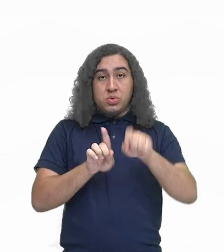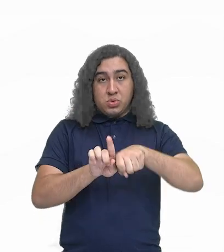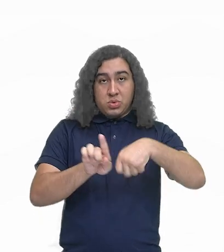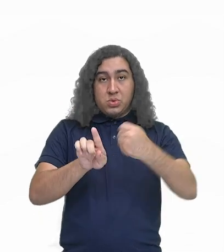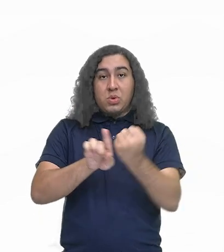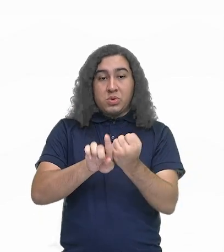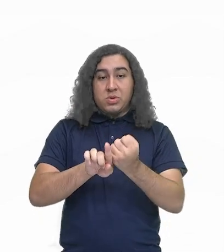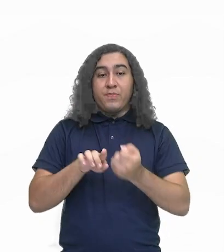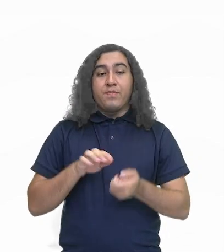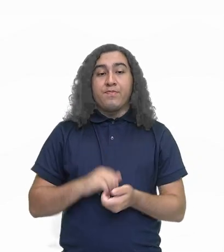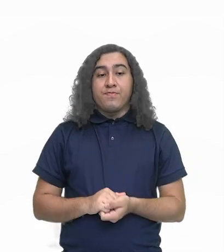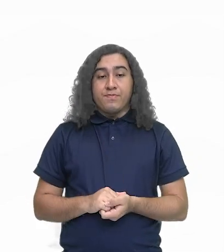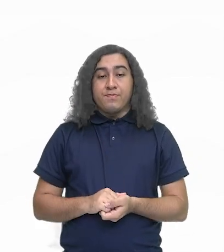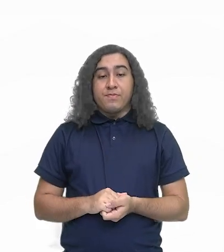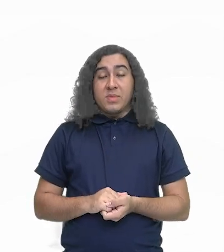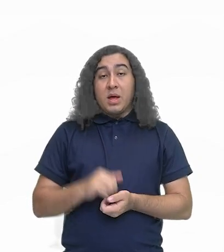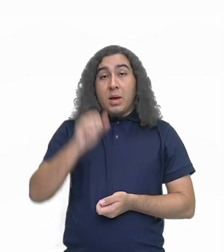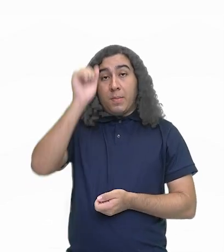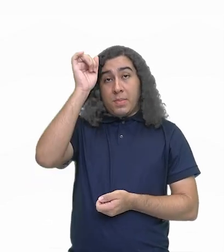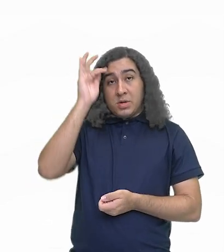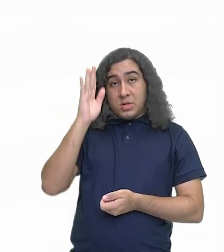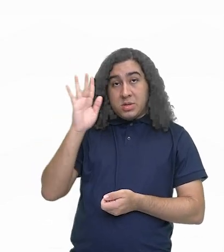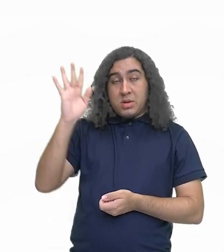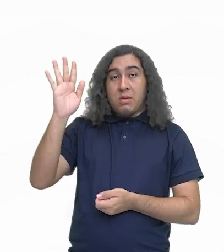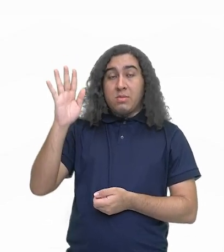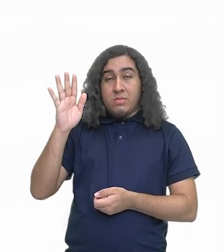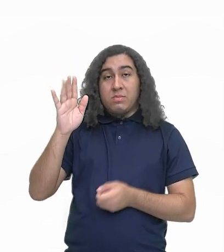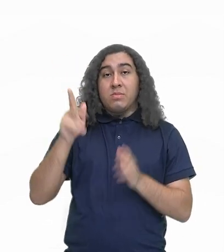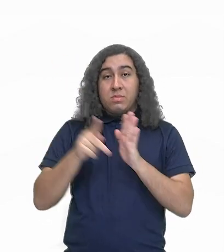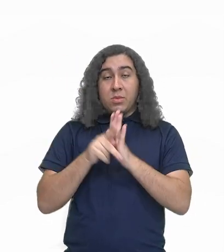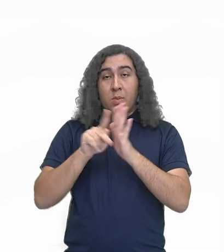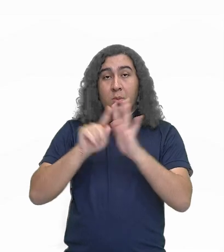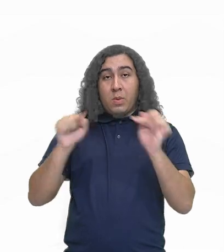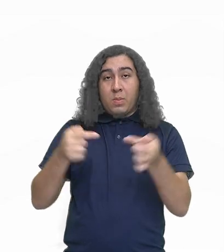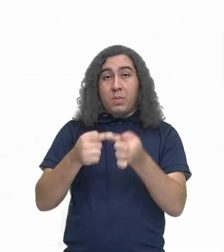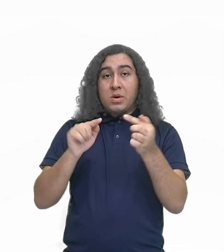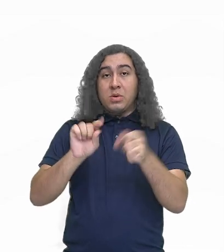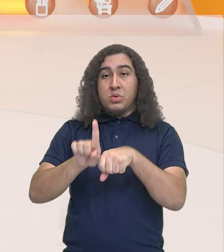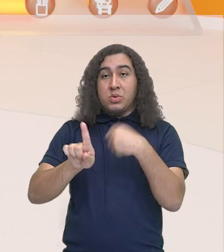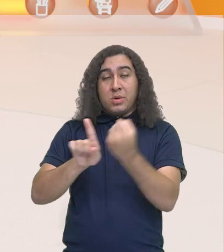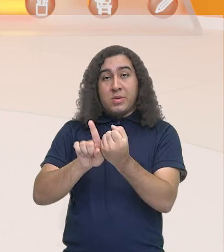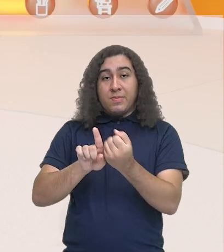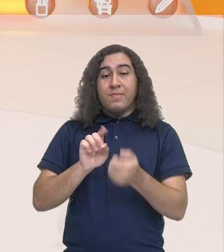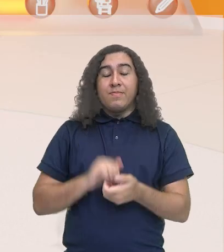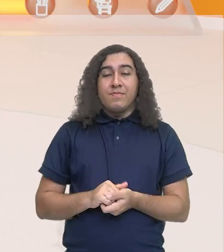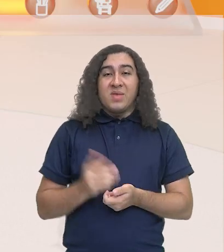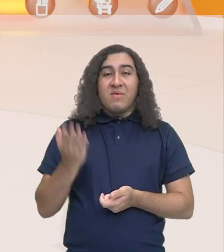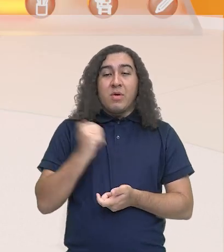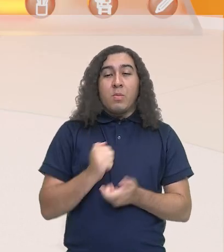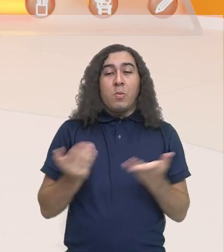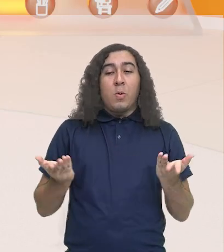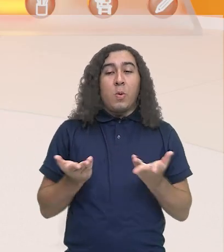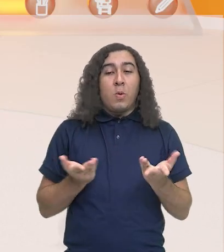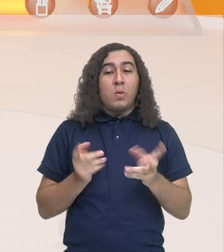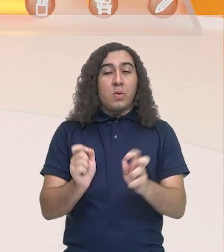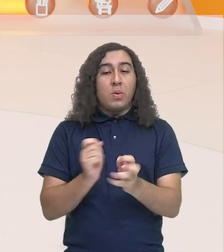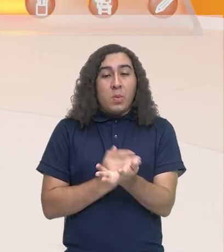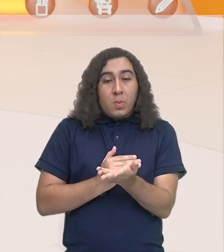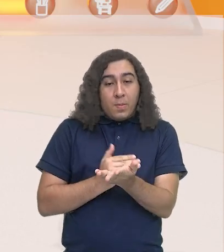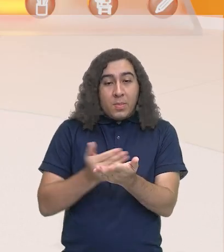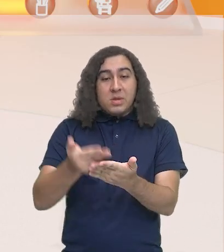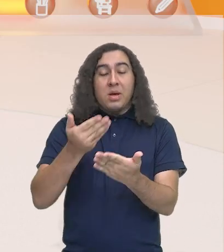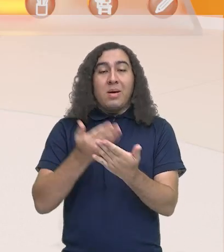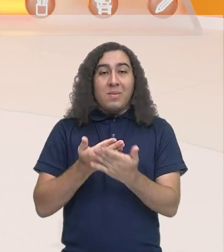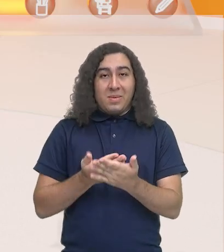do estudo da sociologia, a imaginação sociológica. Vamos agora iniciar